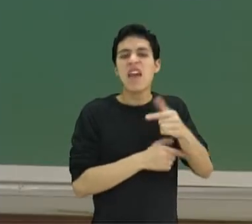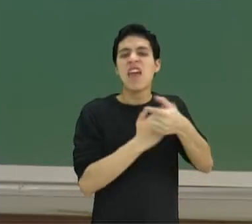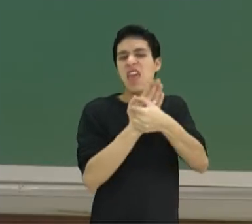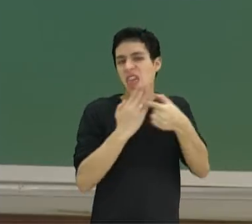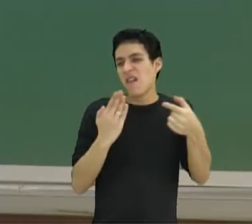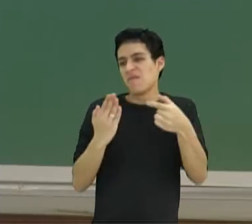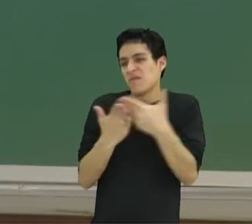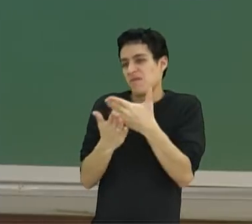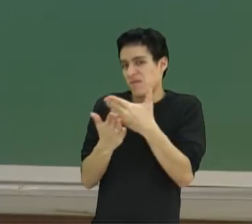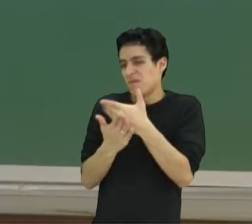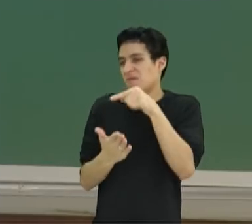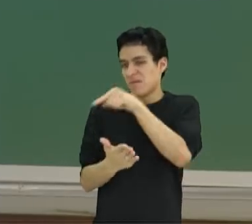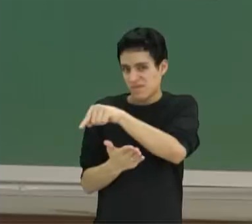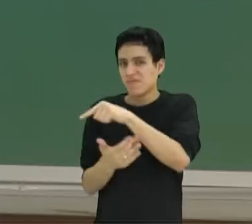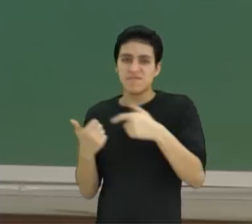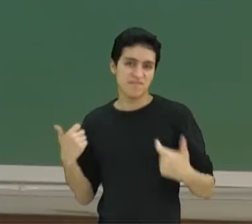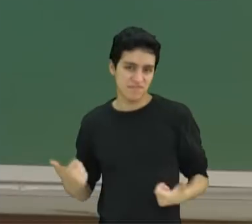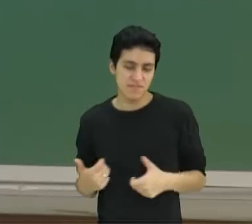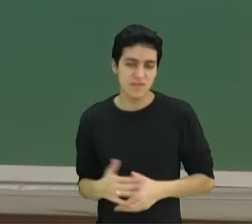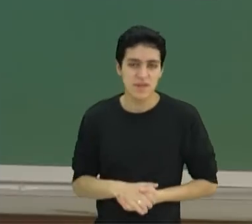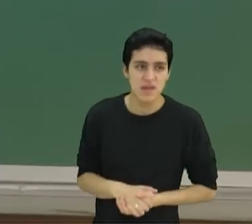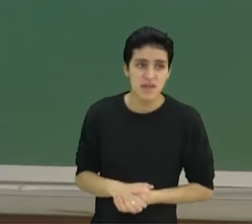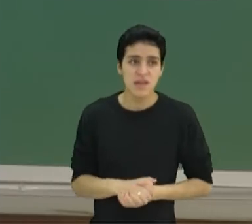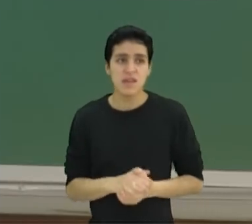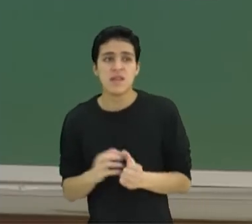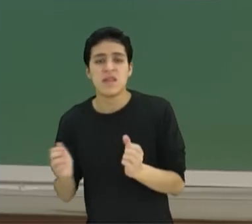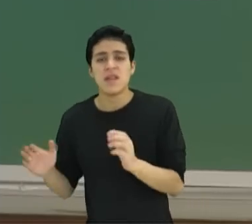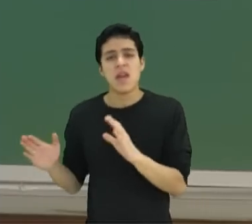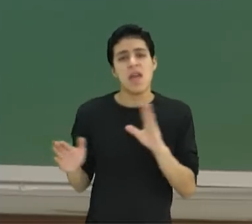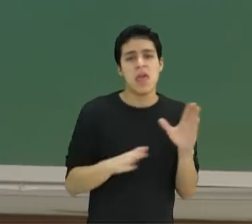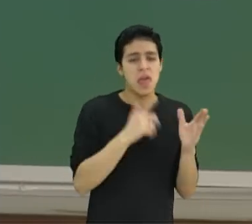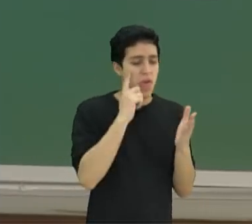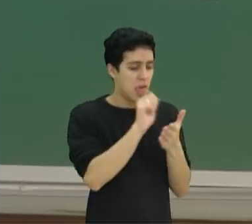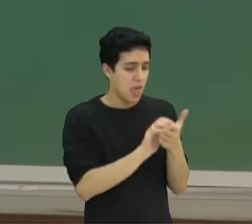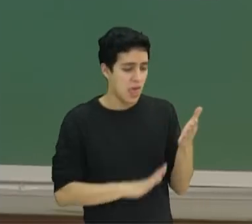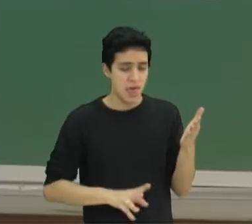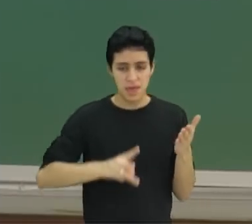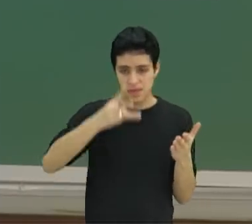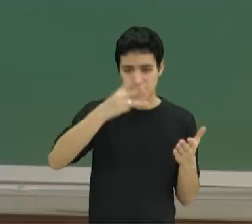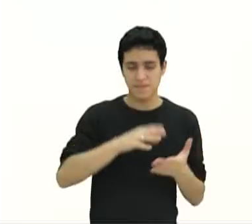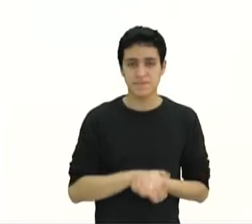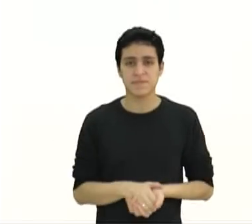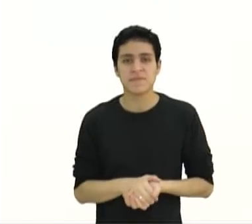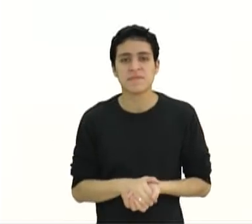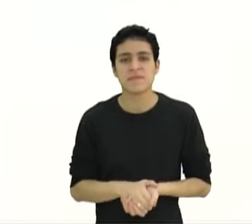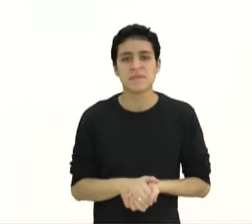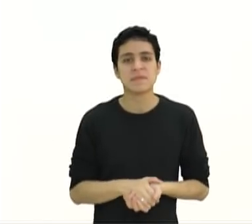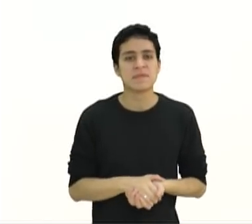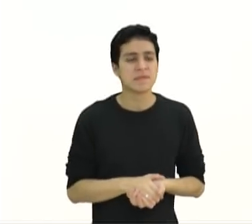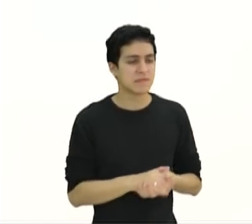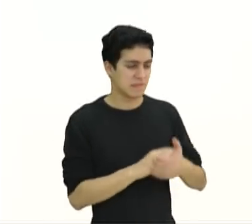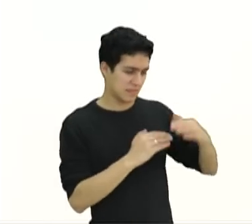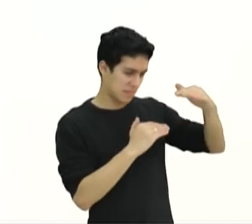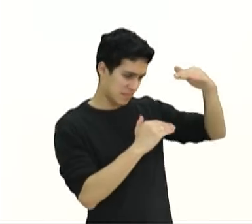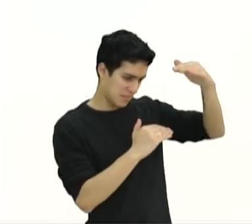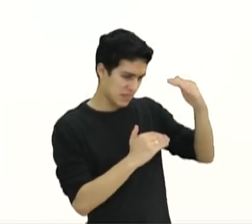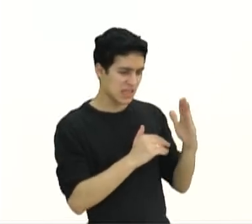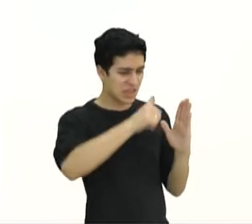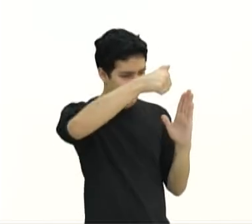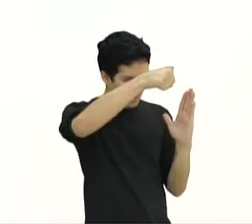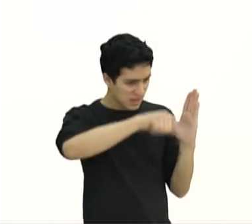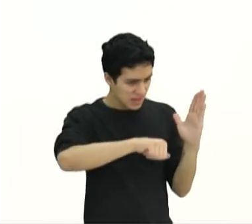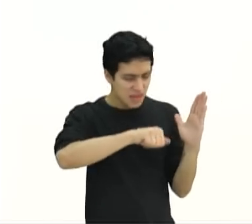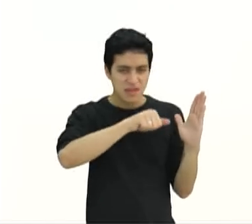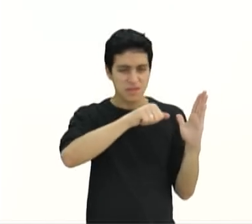com a mesma personagem. Agora nós temos o exercício de número 3, com base no ensaio, explique